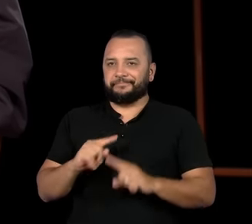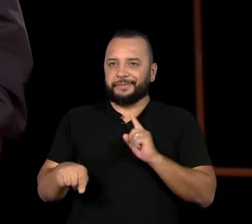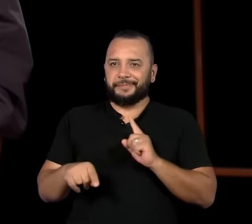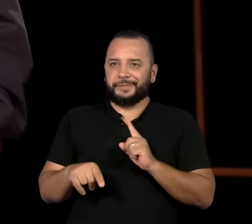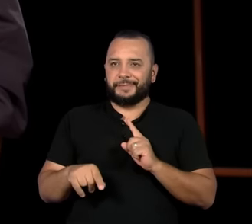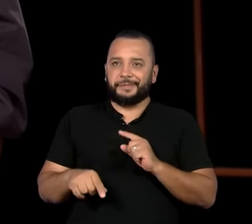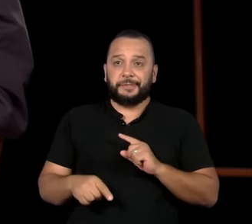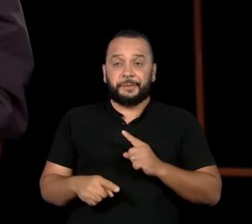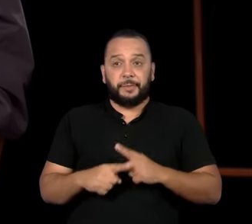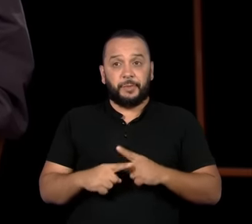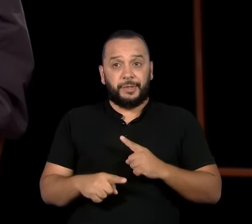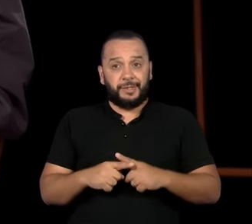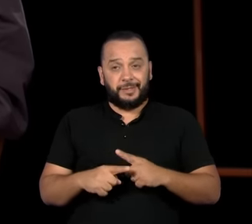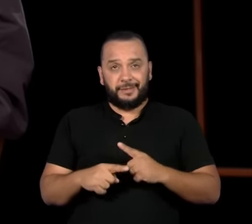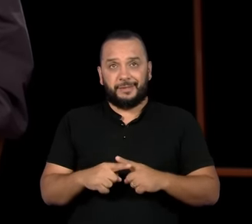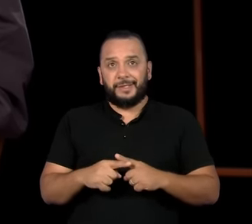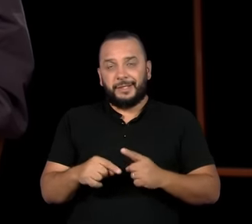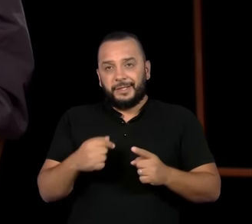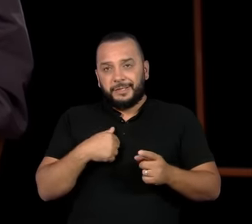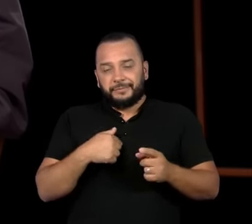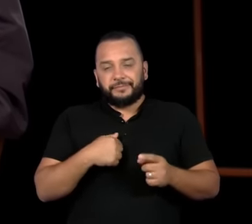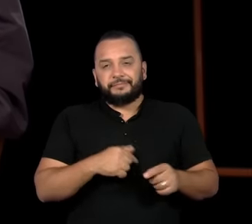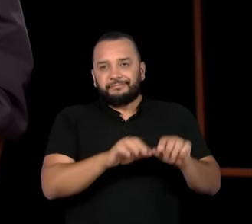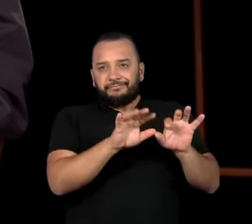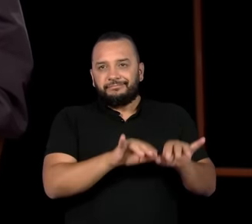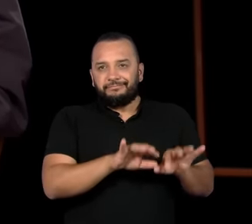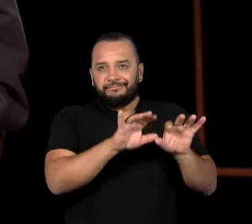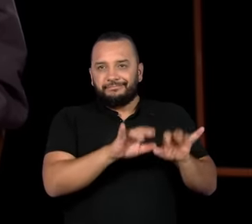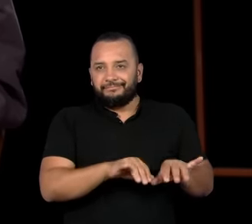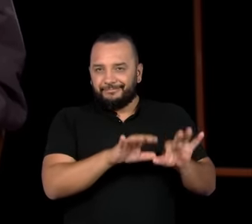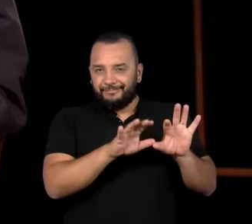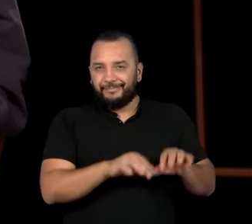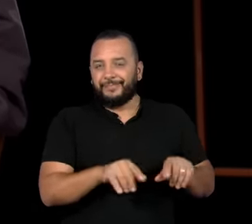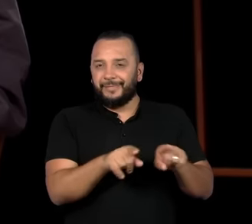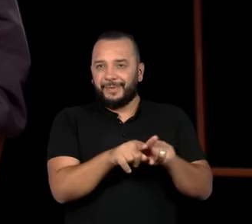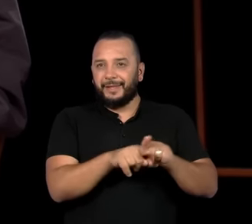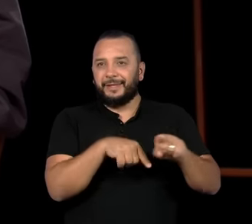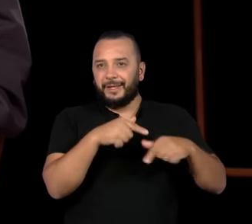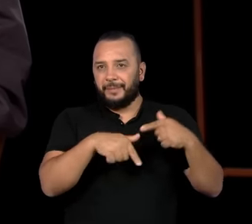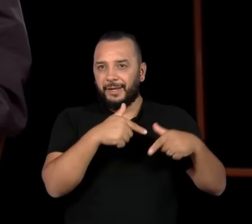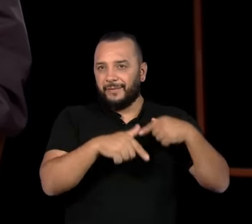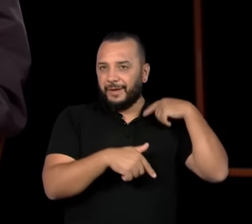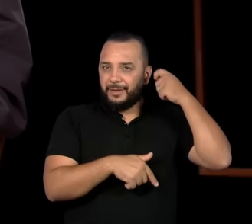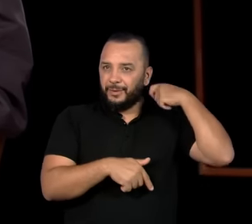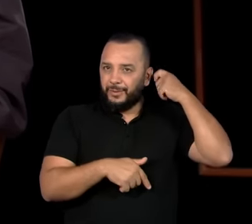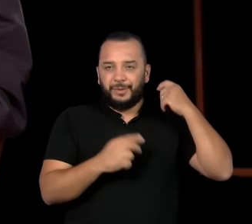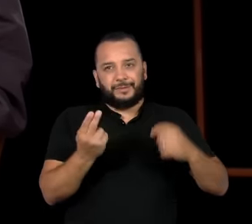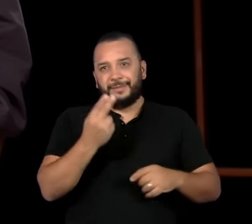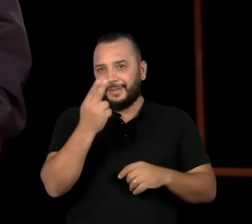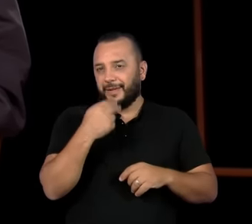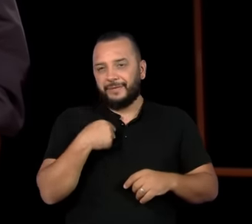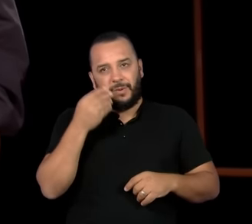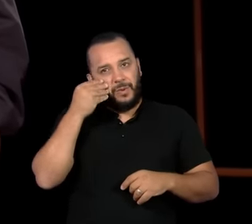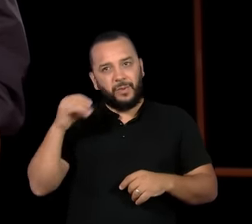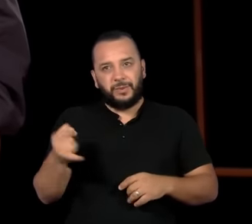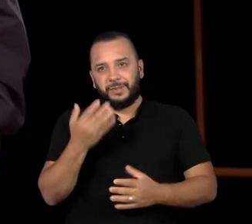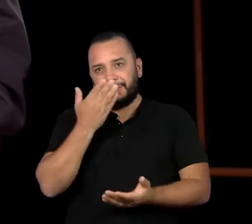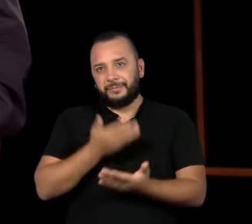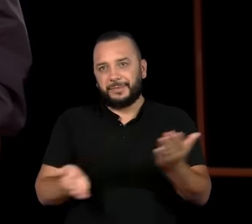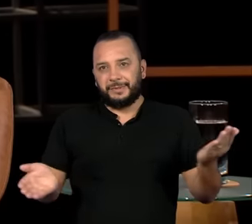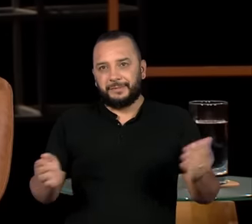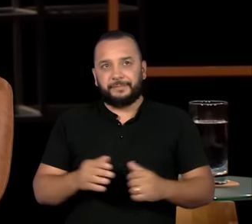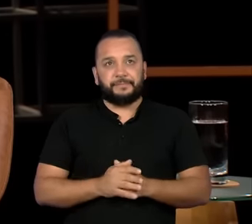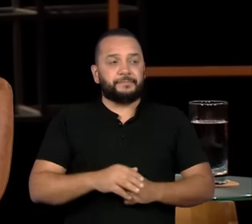eu estava preso, eu escrevia e também atuava, não tinha como, né? Então eu perdi essa oportunidade.